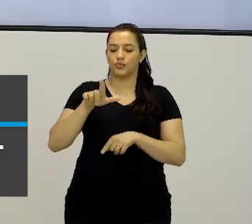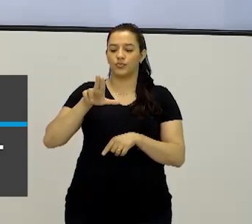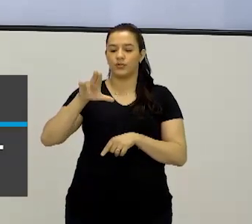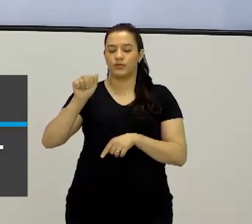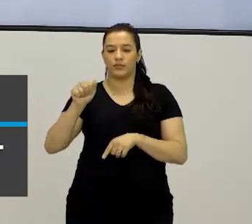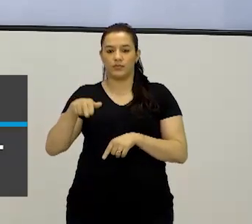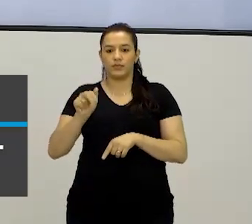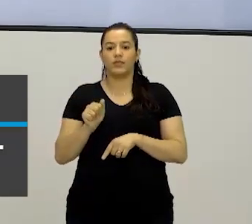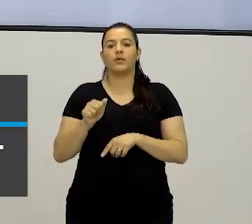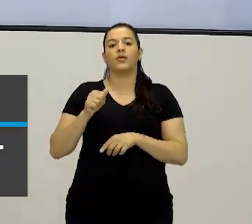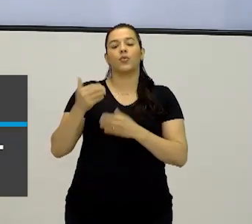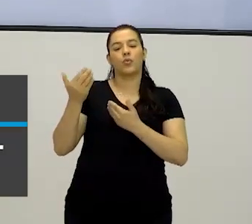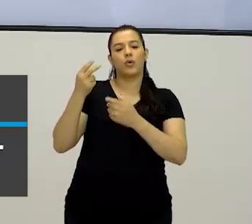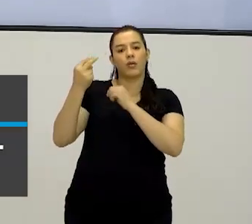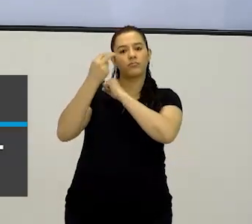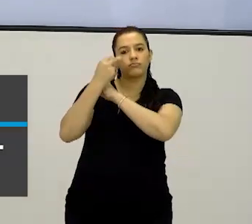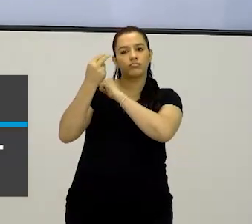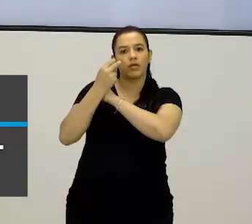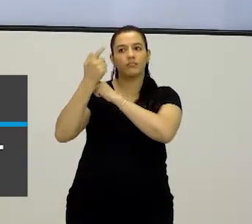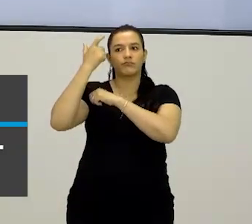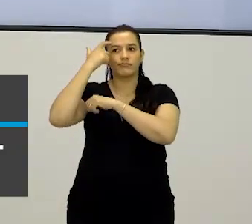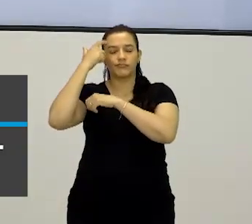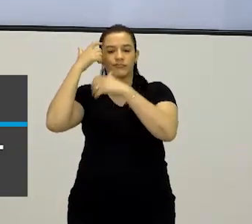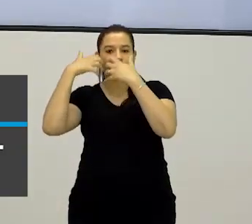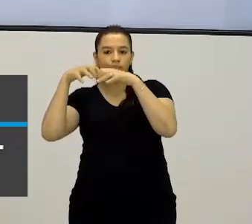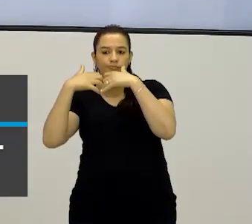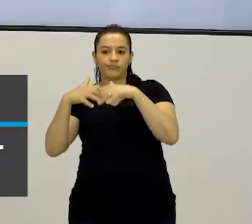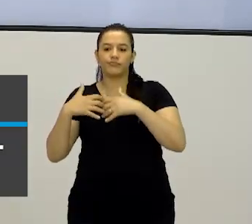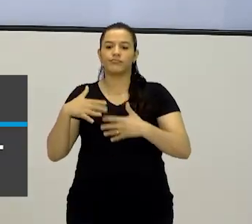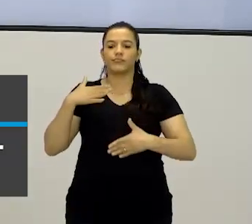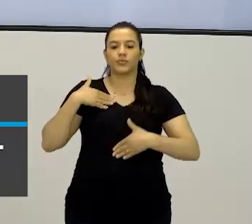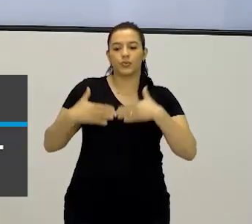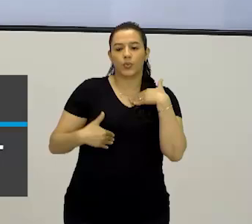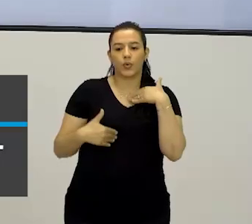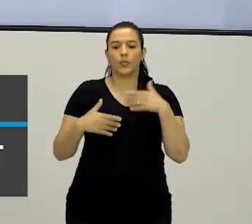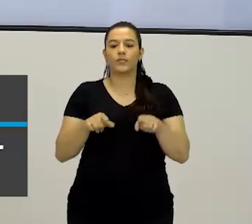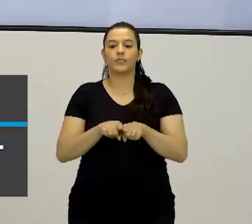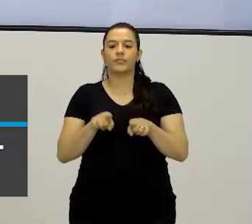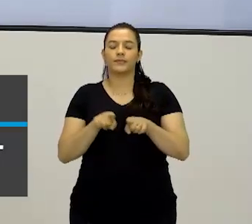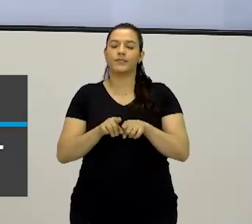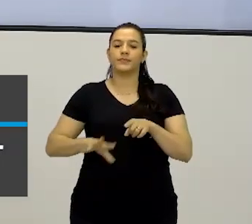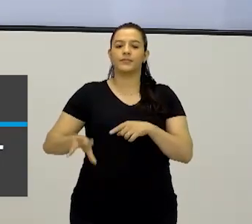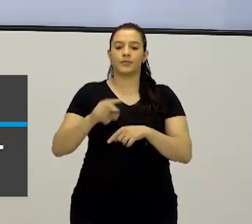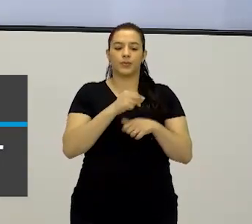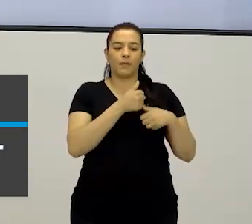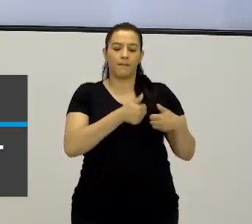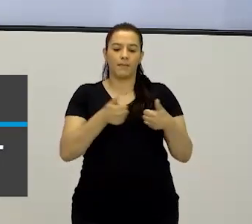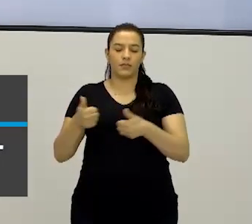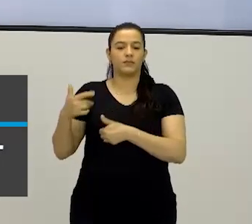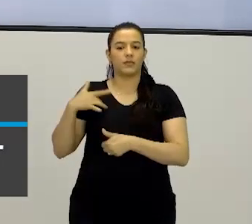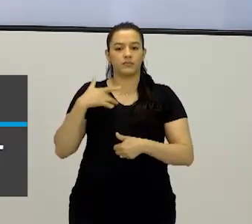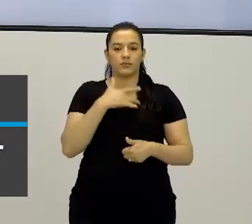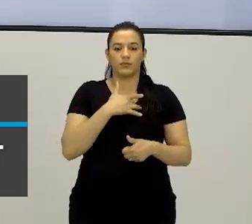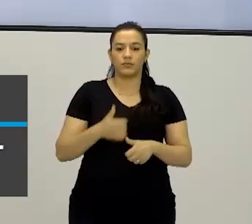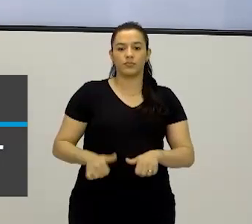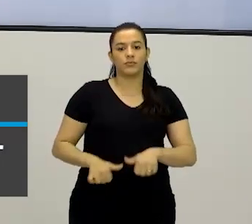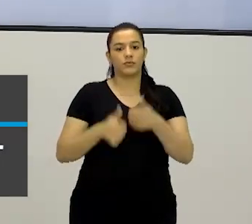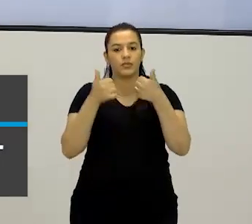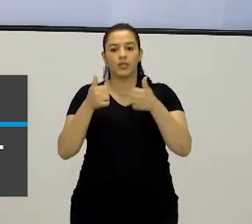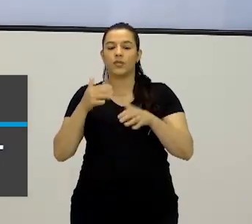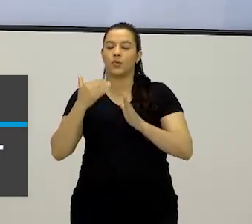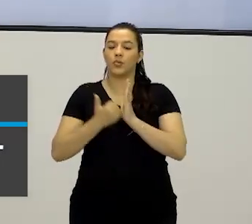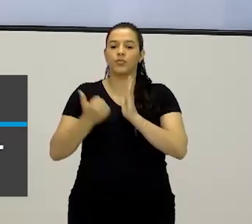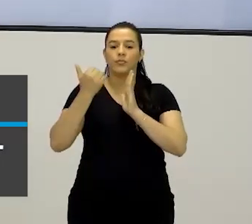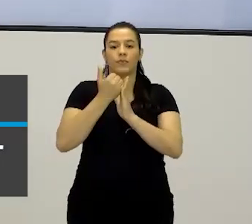física e mental e a família cuidando bastante do bem-estar. A professora Maria comenta mais conhecimentos e experiência,